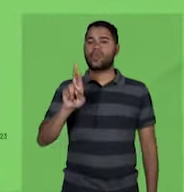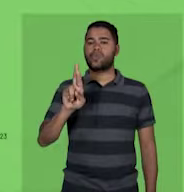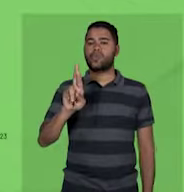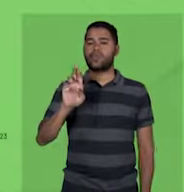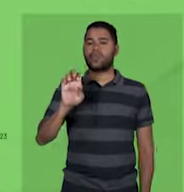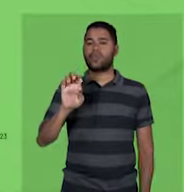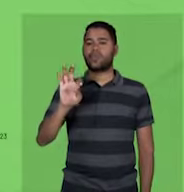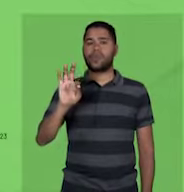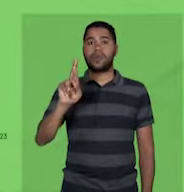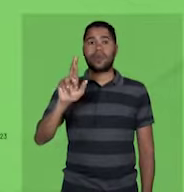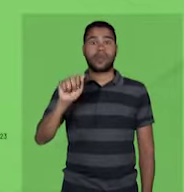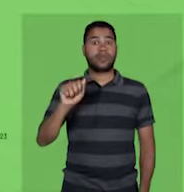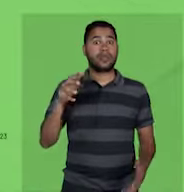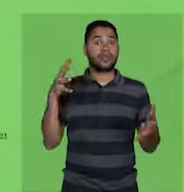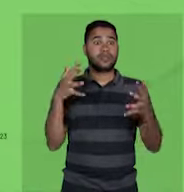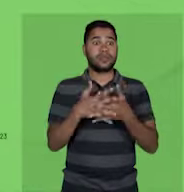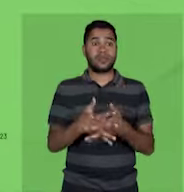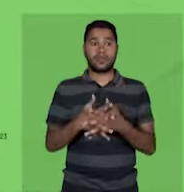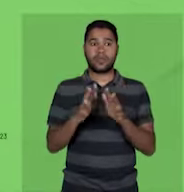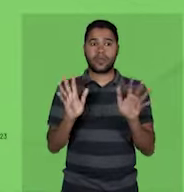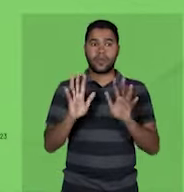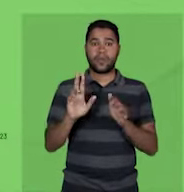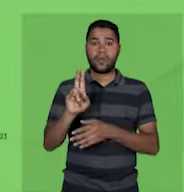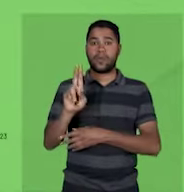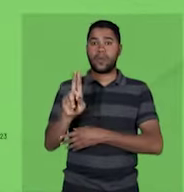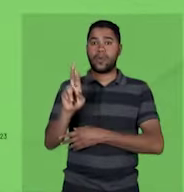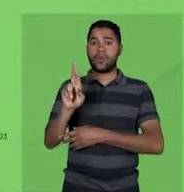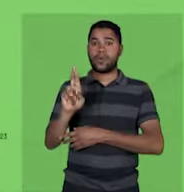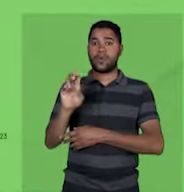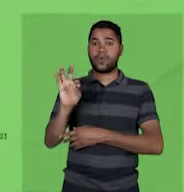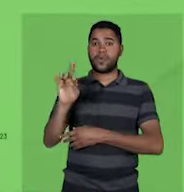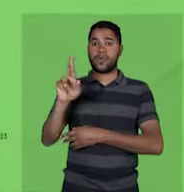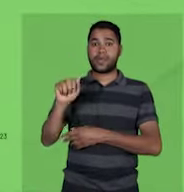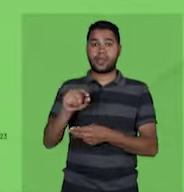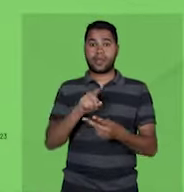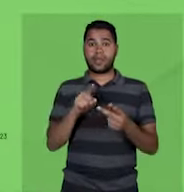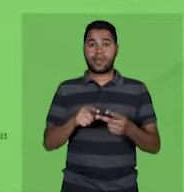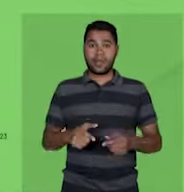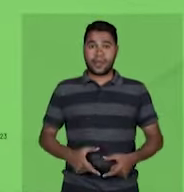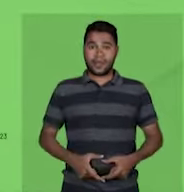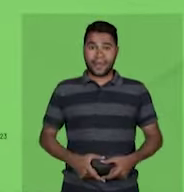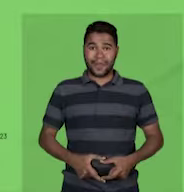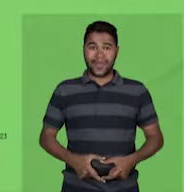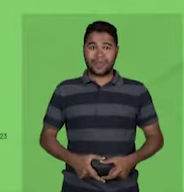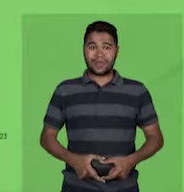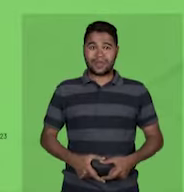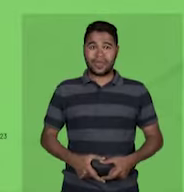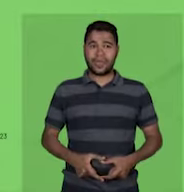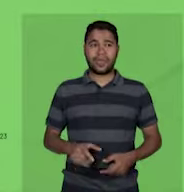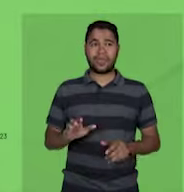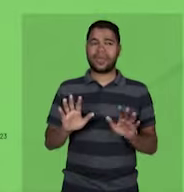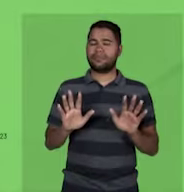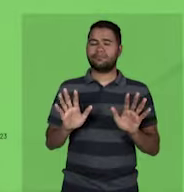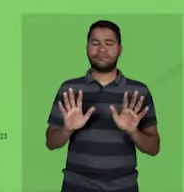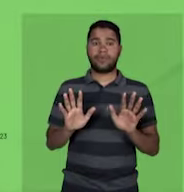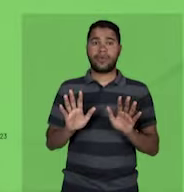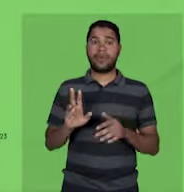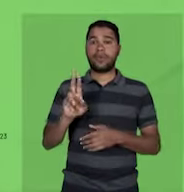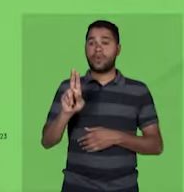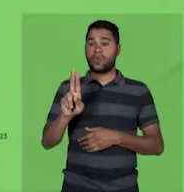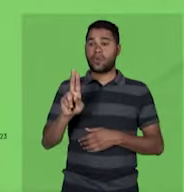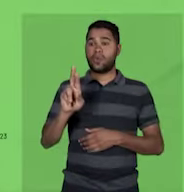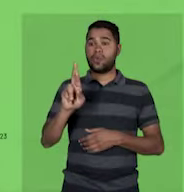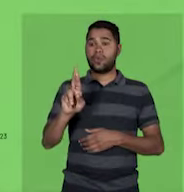Gente, não confunda. Uretra, bexiga, meio externo.